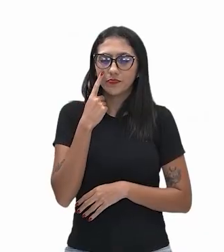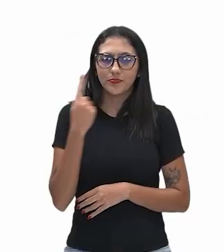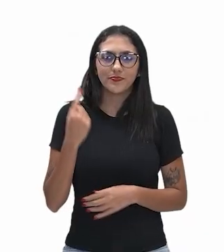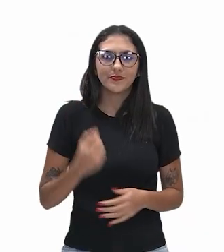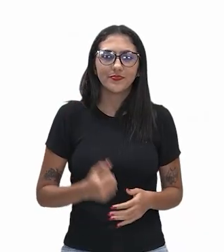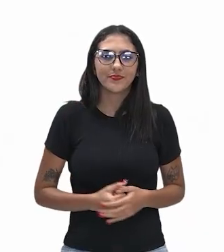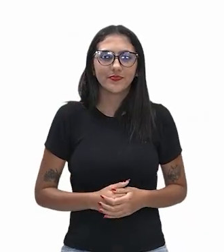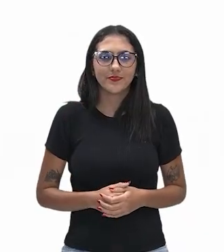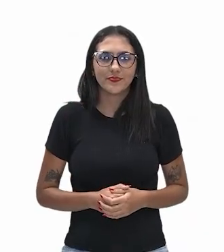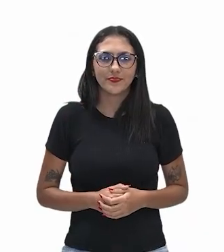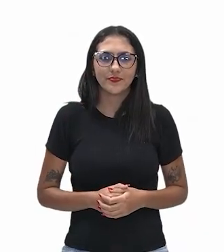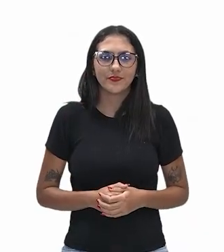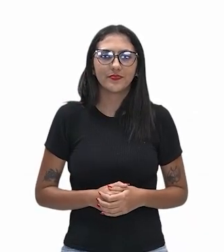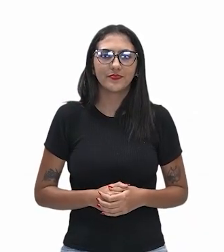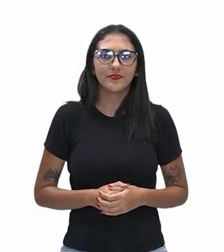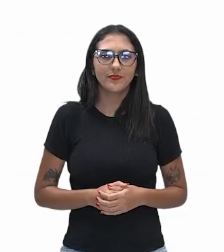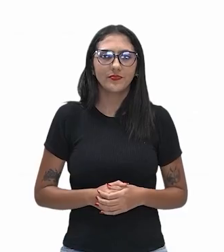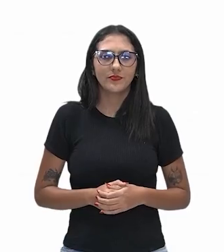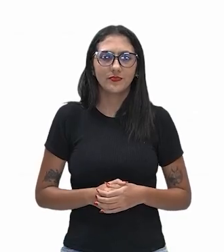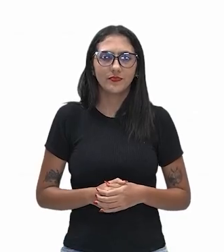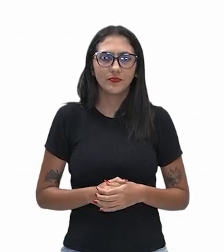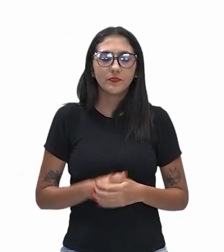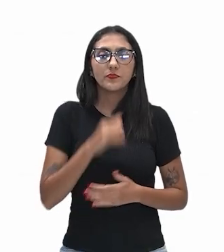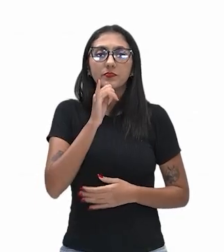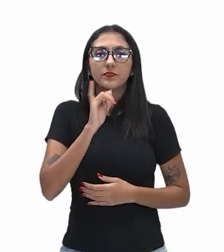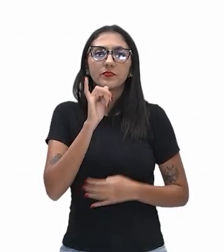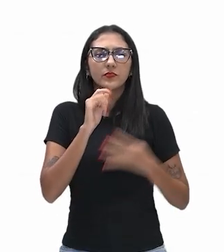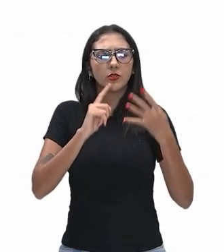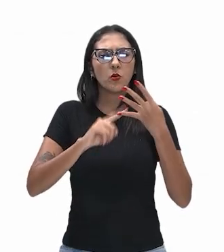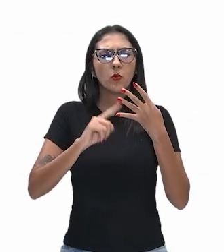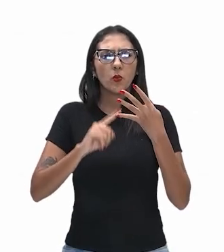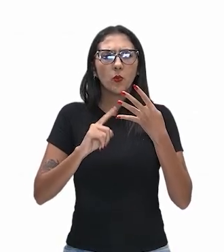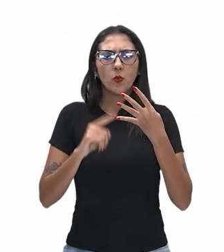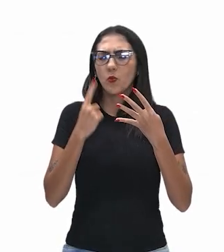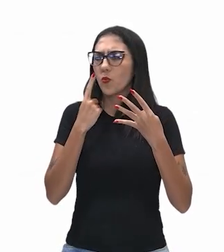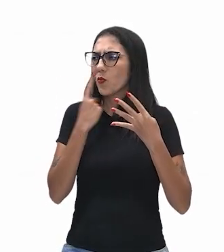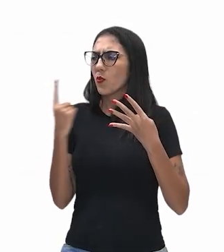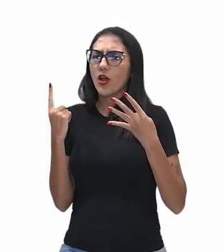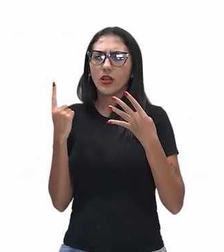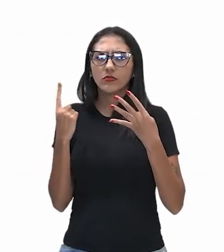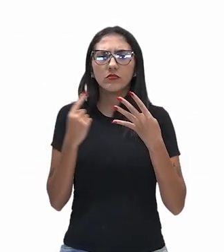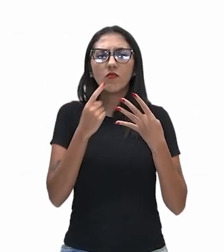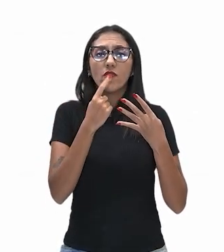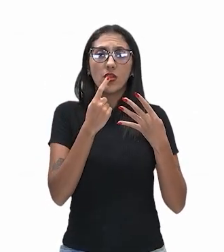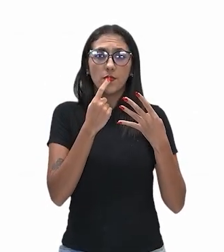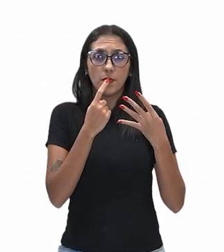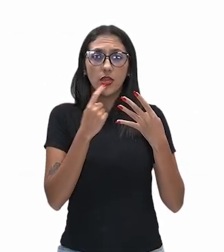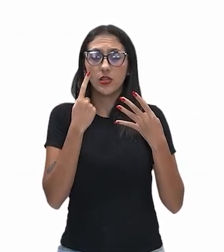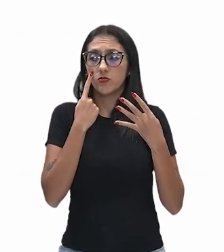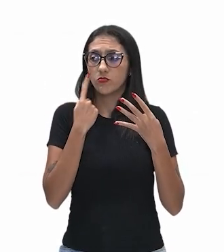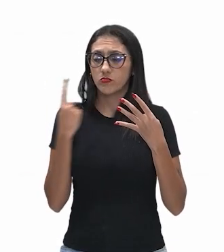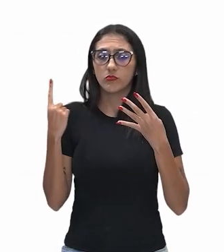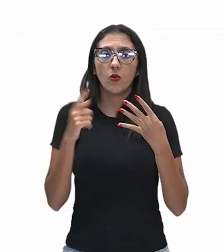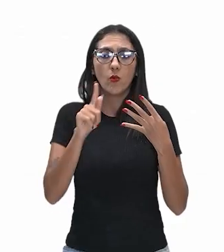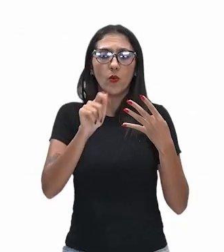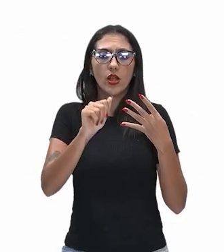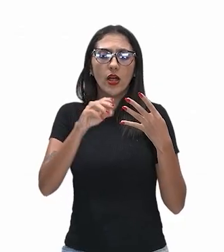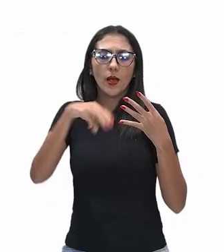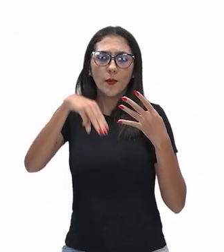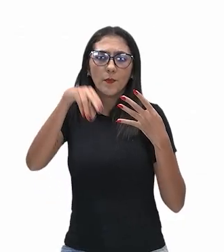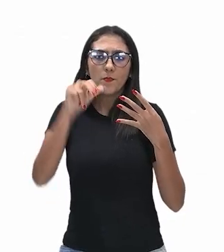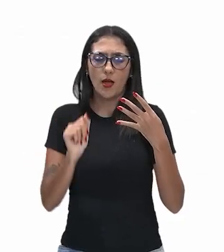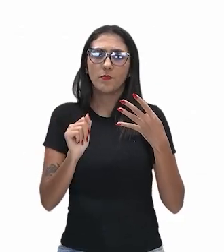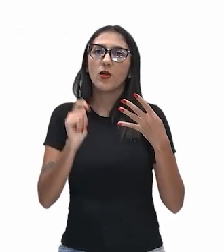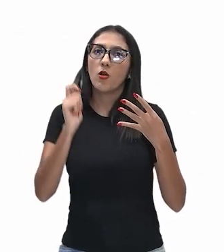olhada. Eu tenho, por exemplo, a radiação gama, que ela consegue atravessar o nosso corpo, tá? Mas